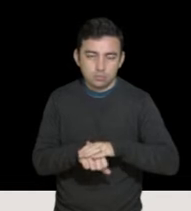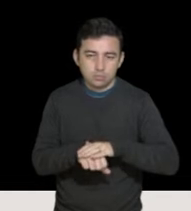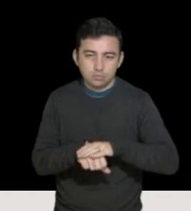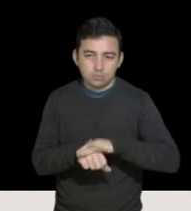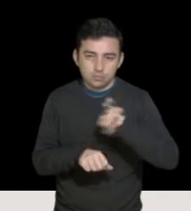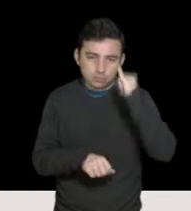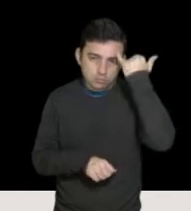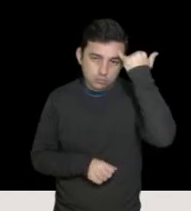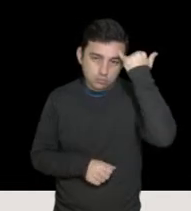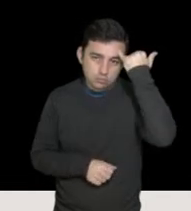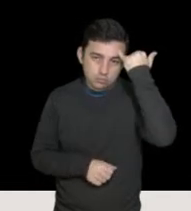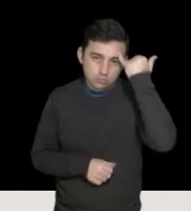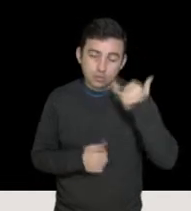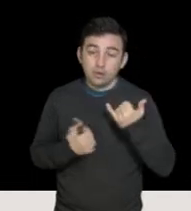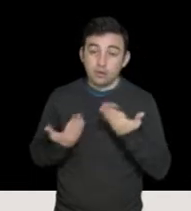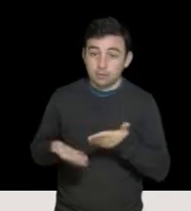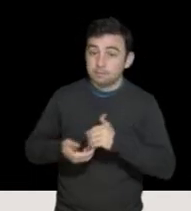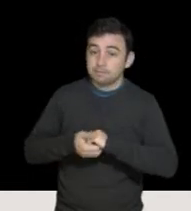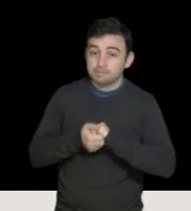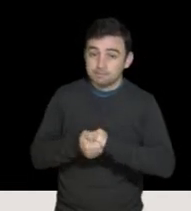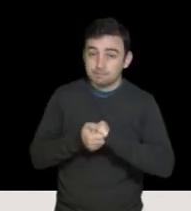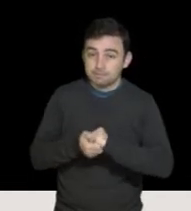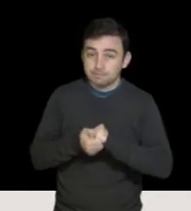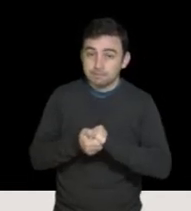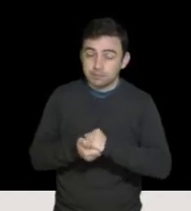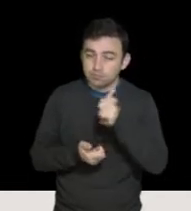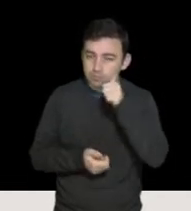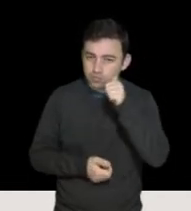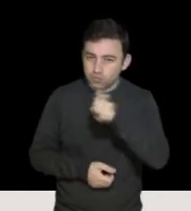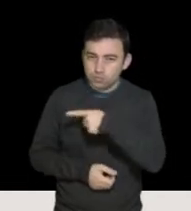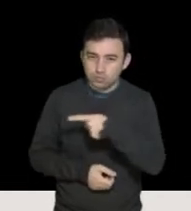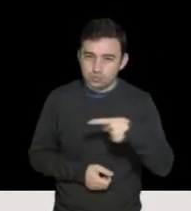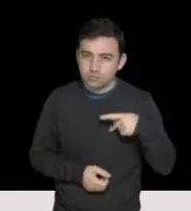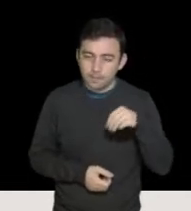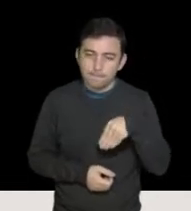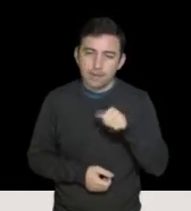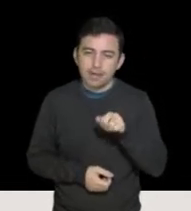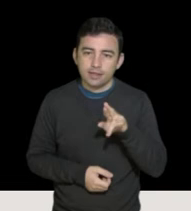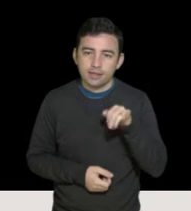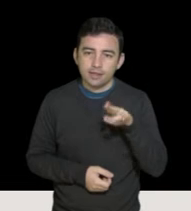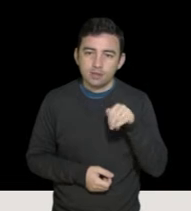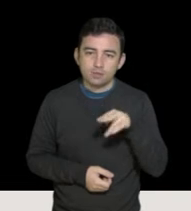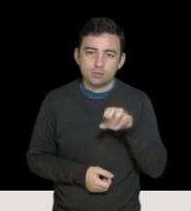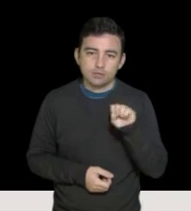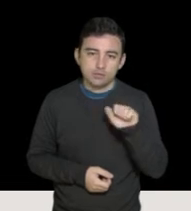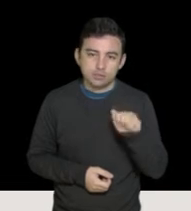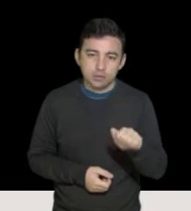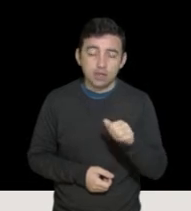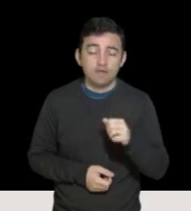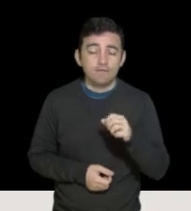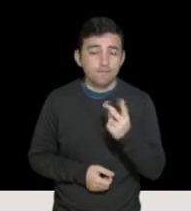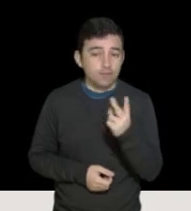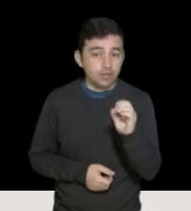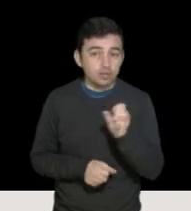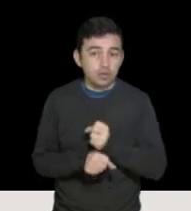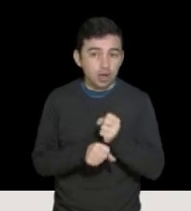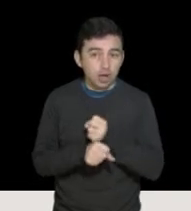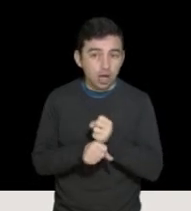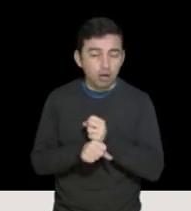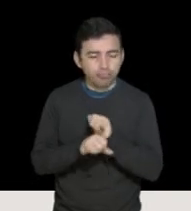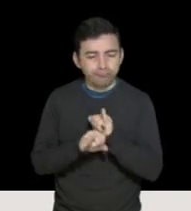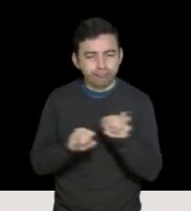Mioto, cumprimentando a pastora Mari Neuza Mota pelos 20 anos de